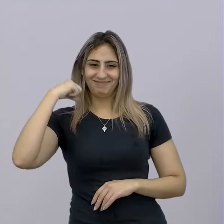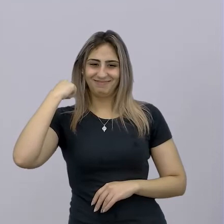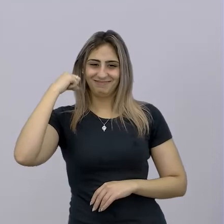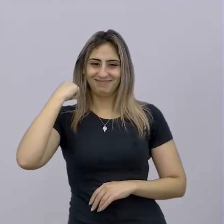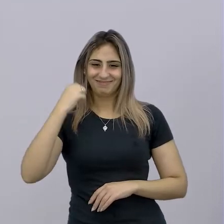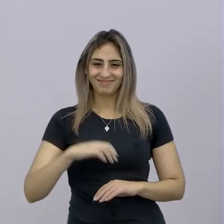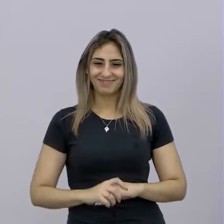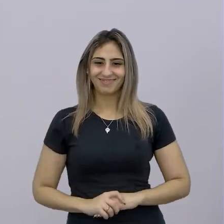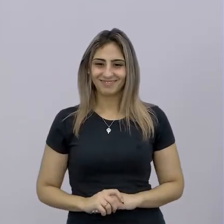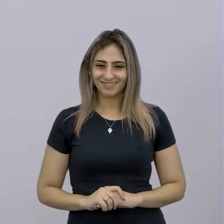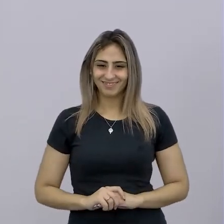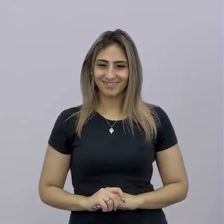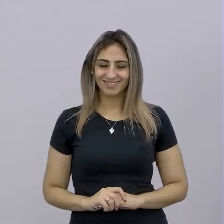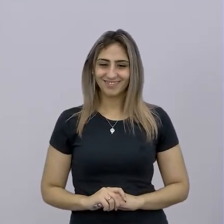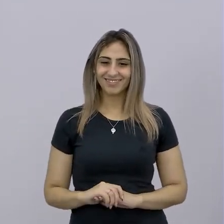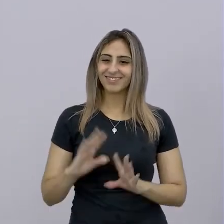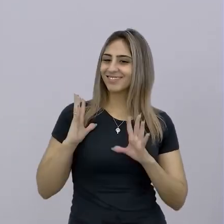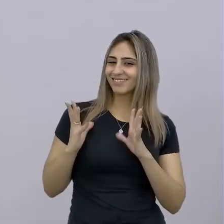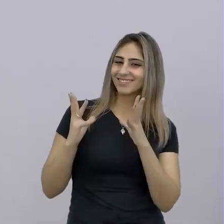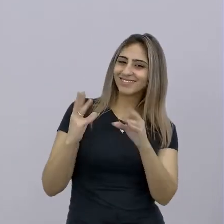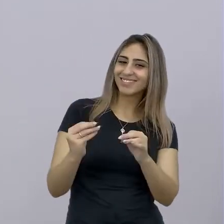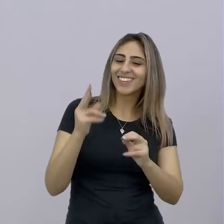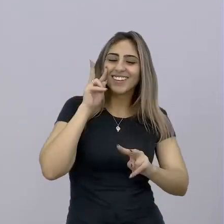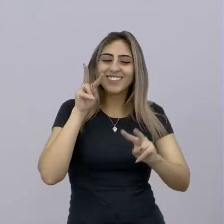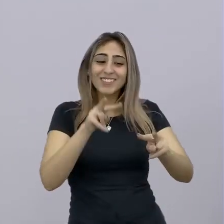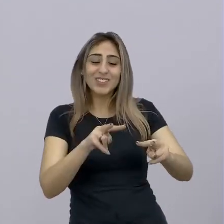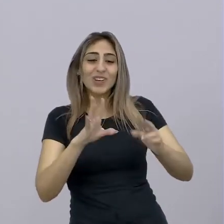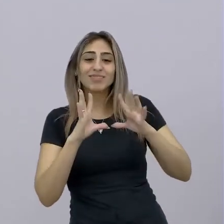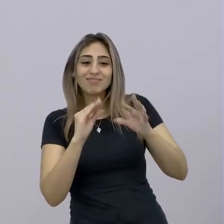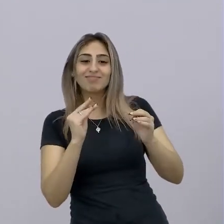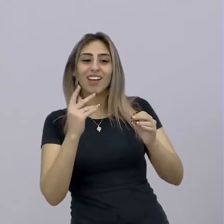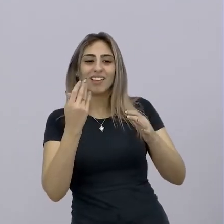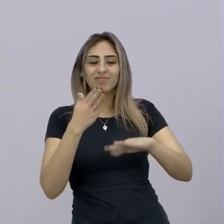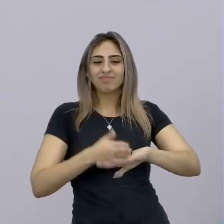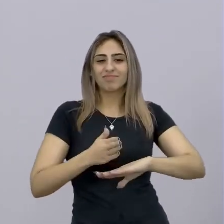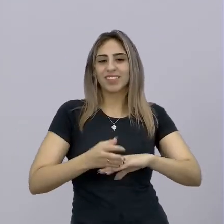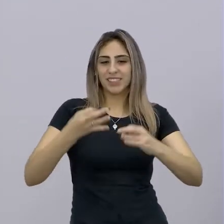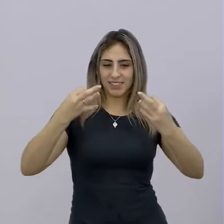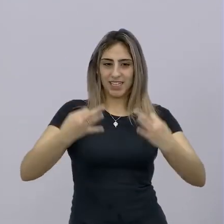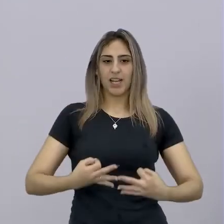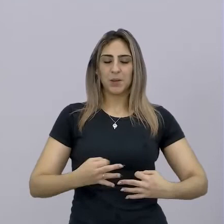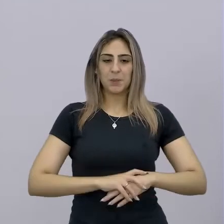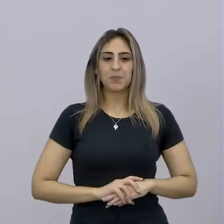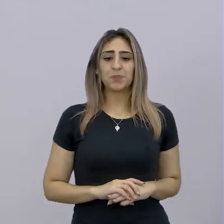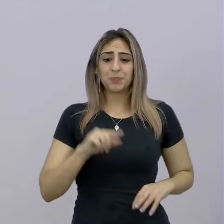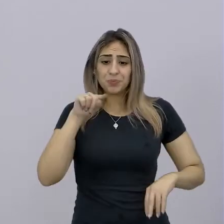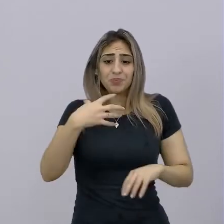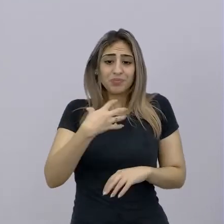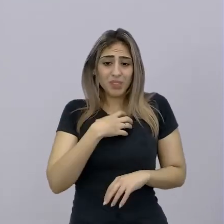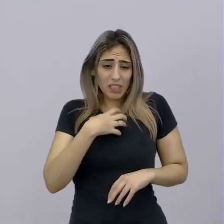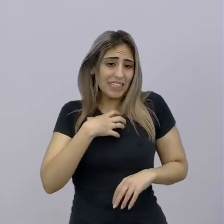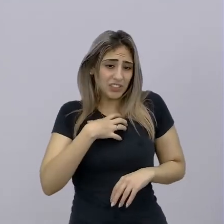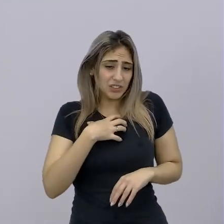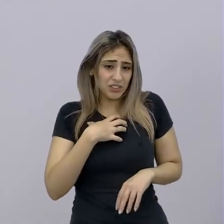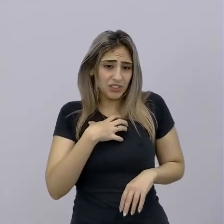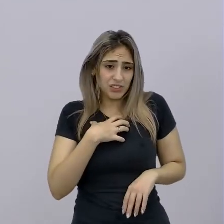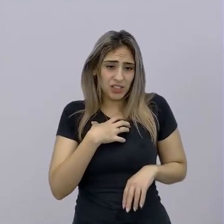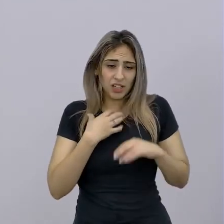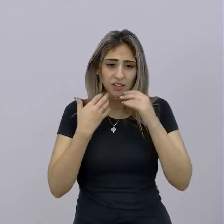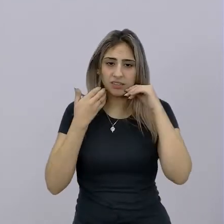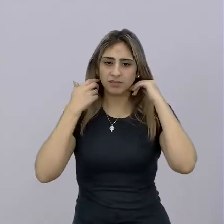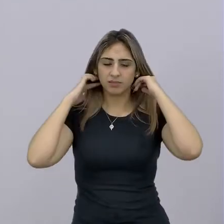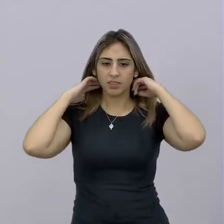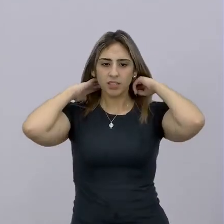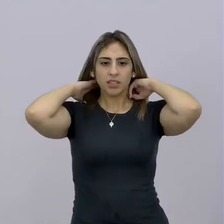Então, nem todas as visões estão contempladas, né? Então, nesse caso, a